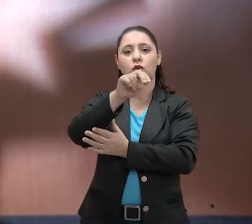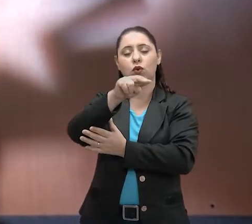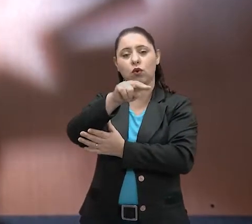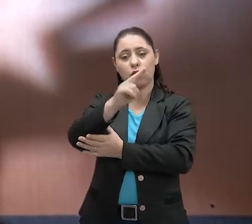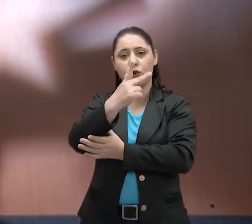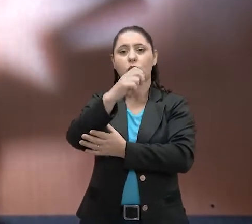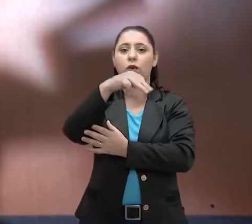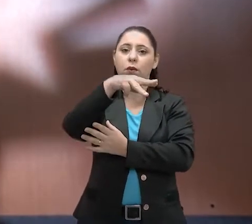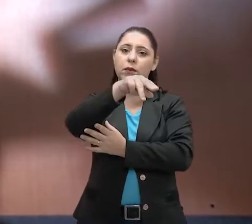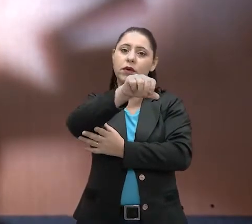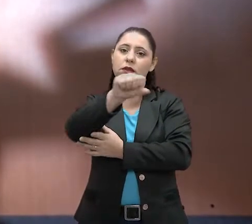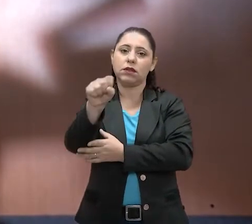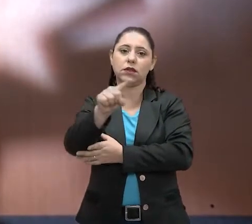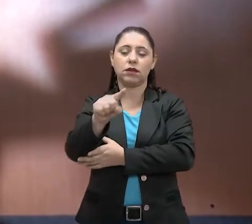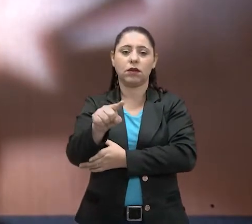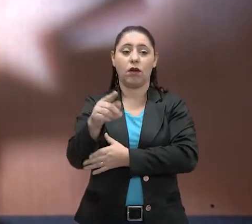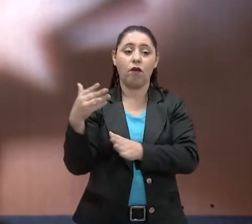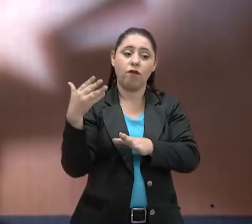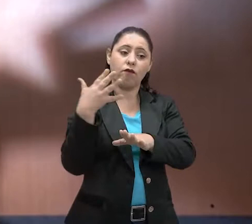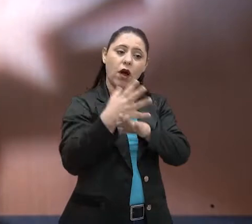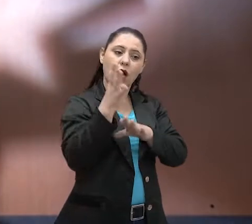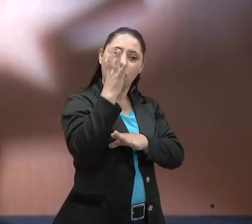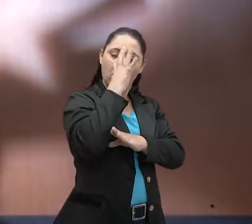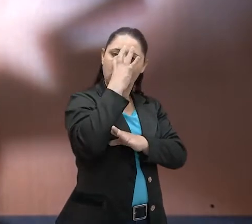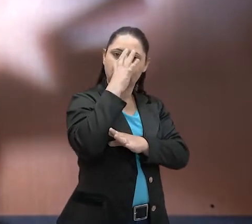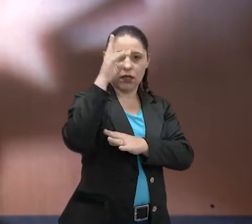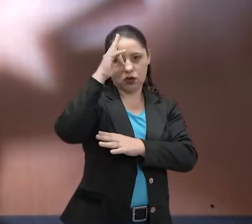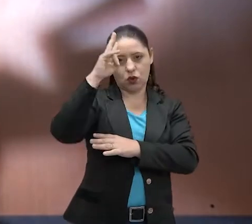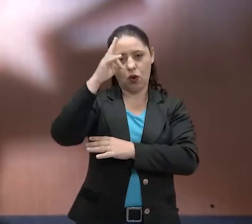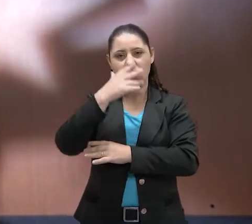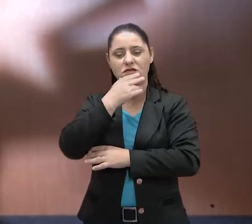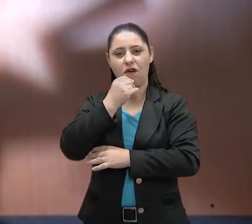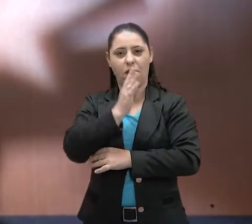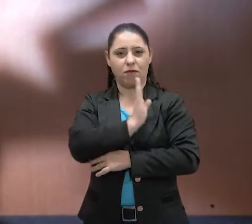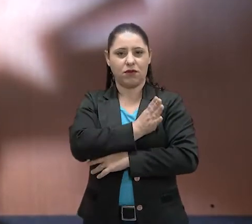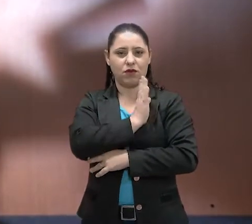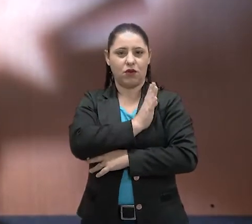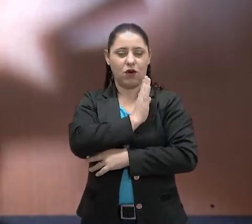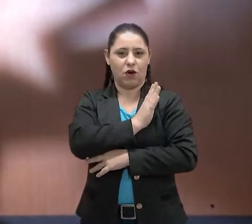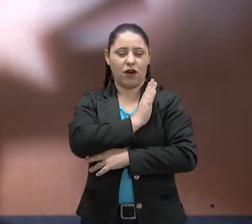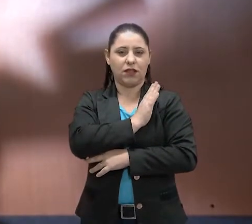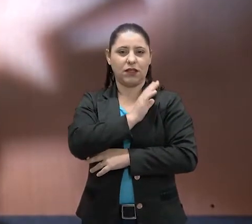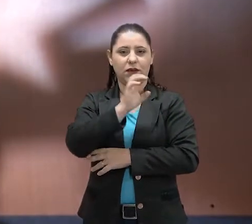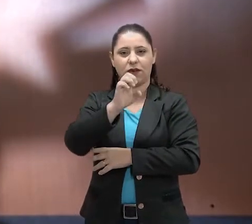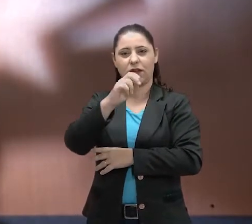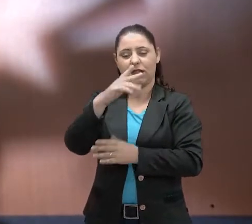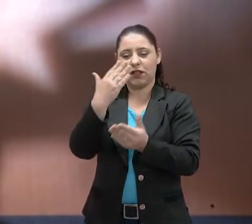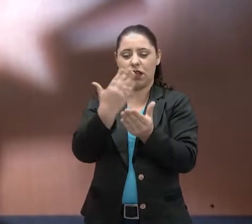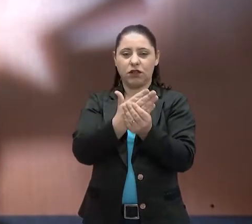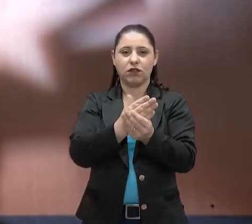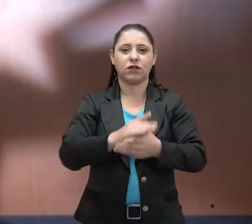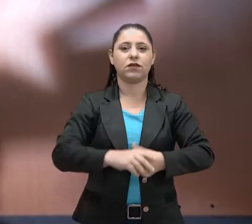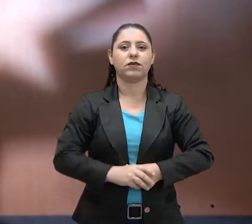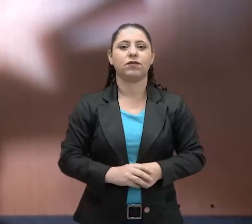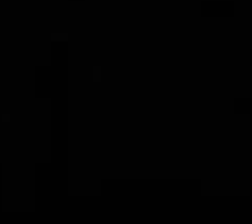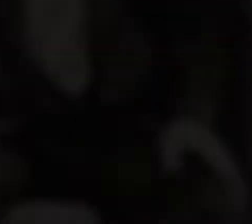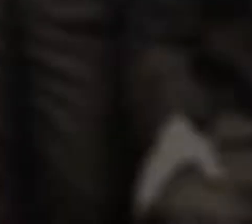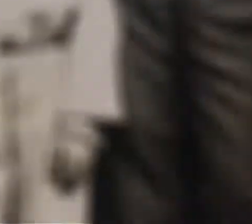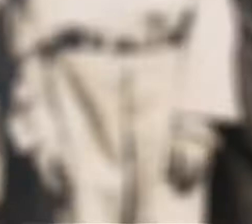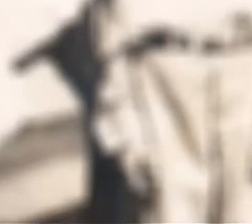Tomás Lanches, em Campo Grande. É claro que eu fui até o local conhecer a história do homem do coração de esfirra. Vamos